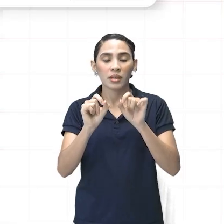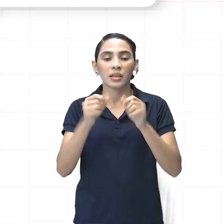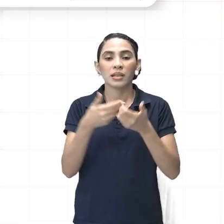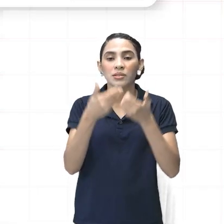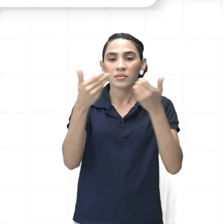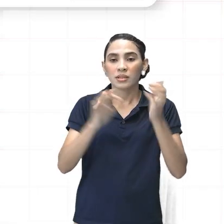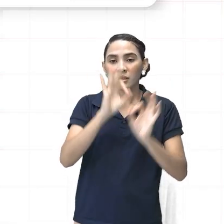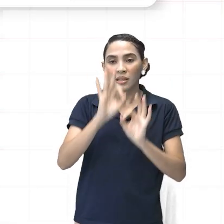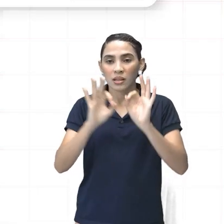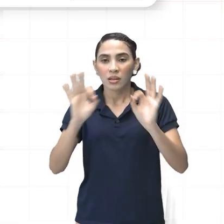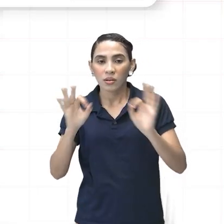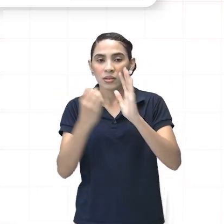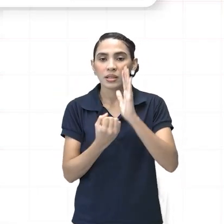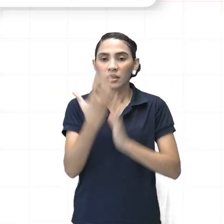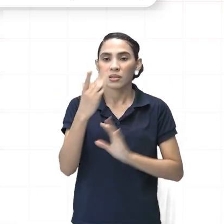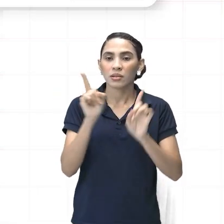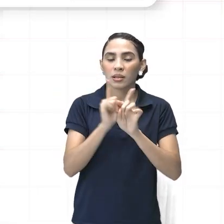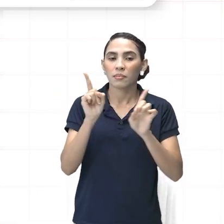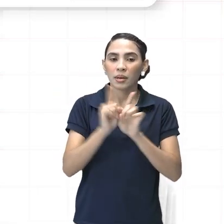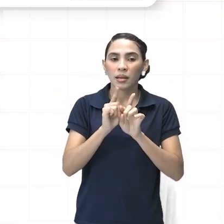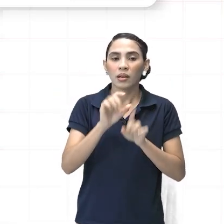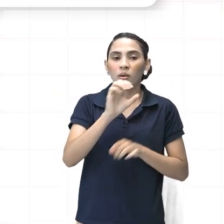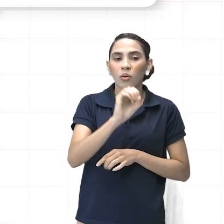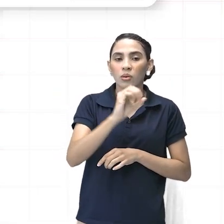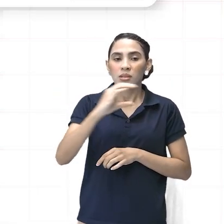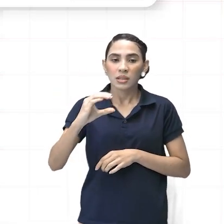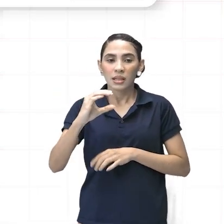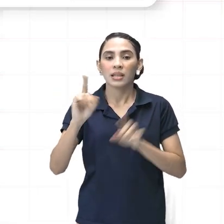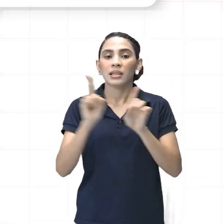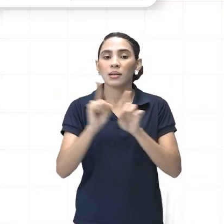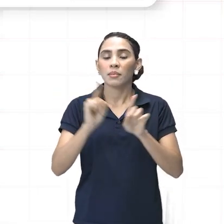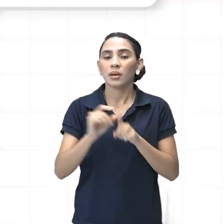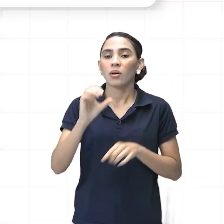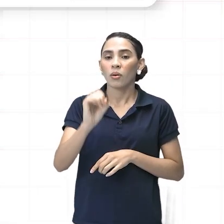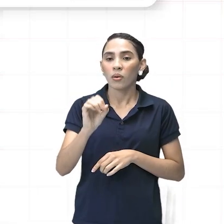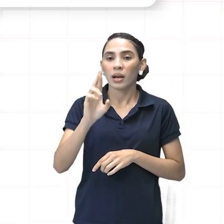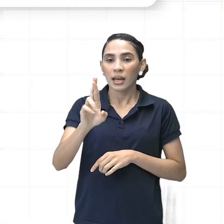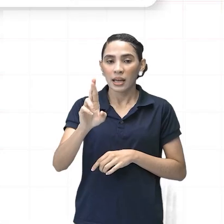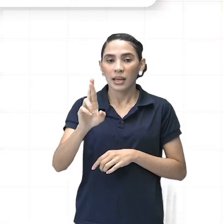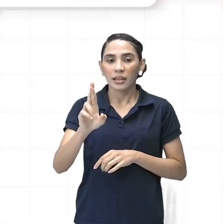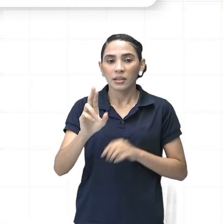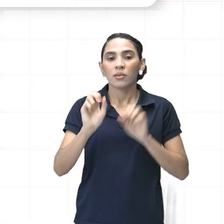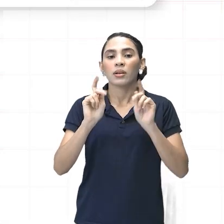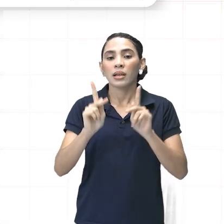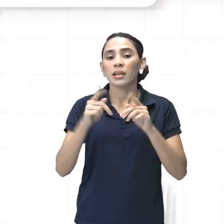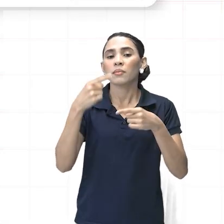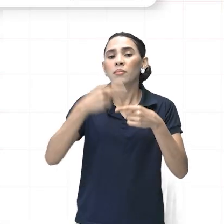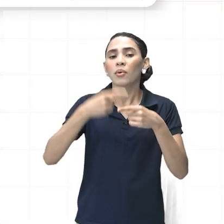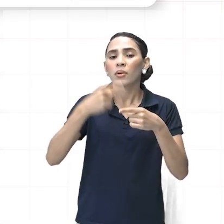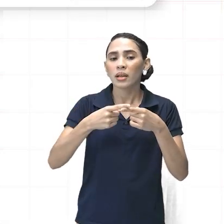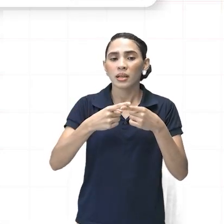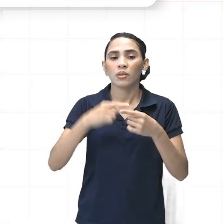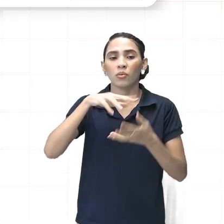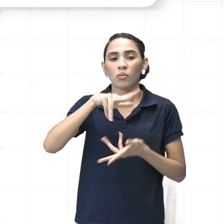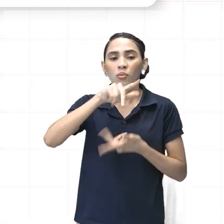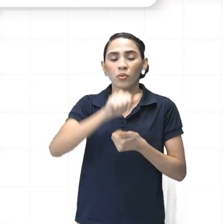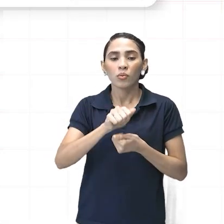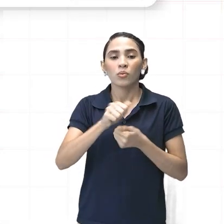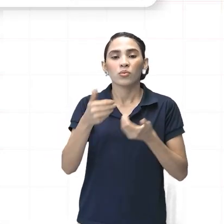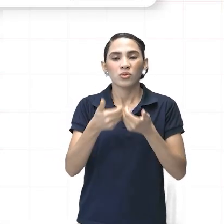essa divisão que acaba surgindo entre a Europa oriental e a Europa ocidental por conta do